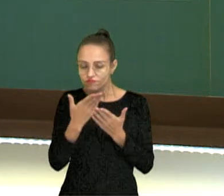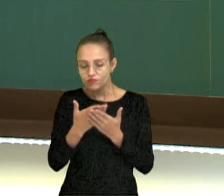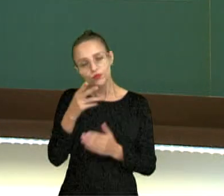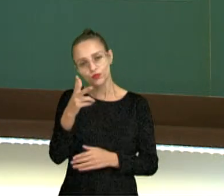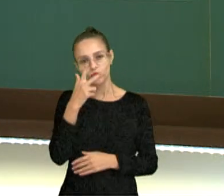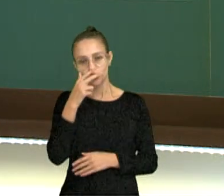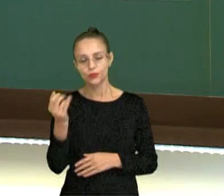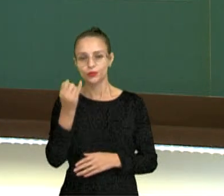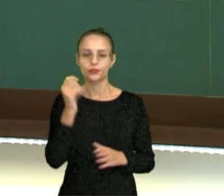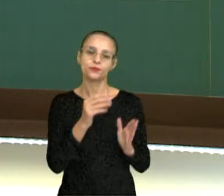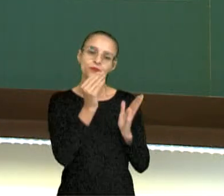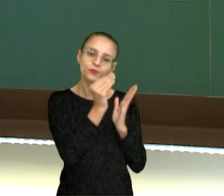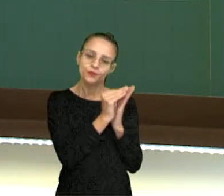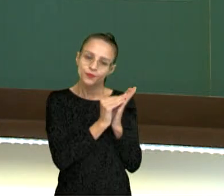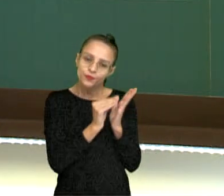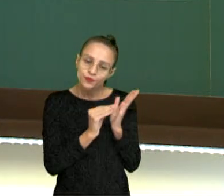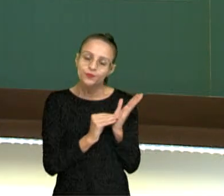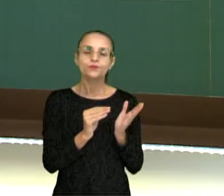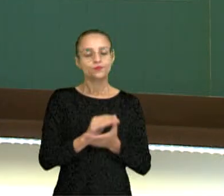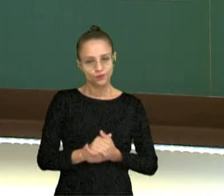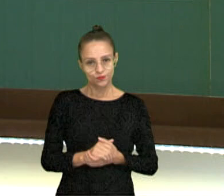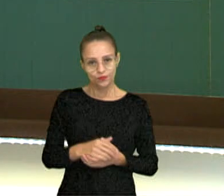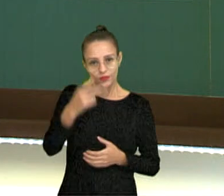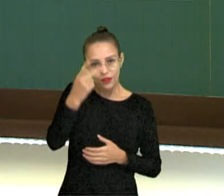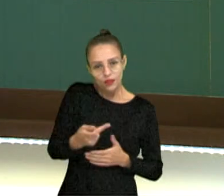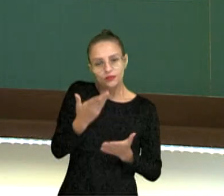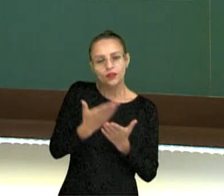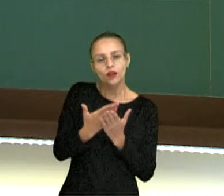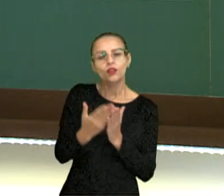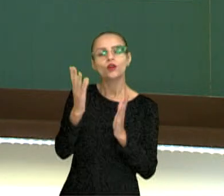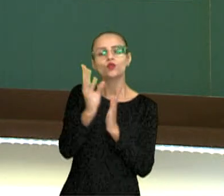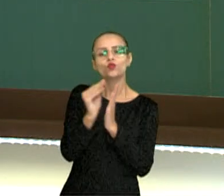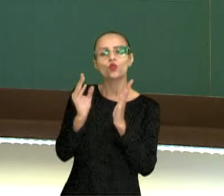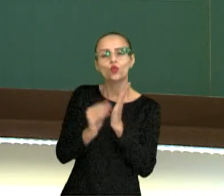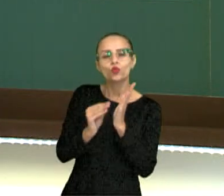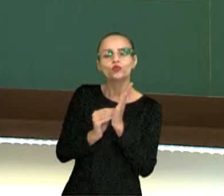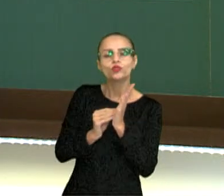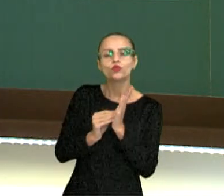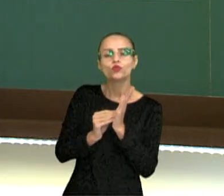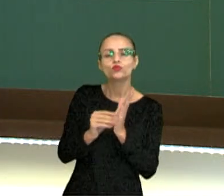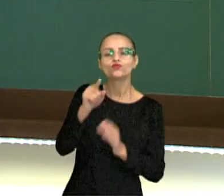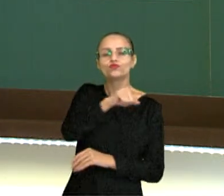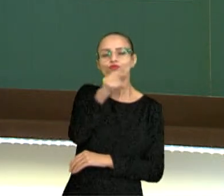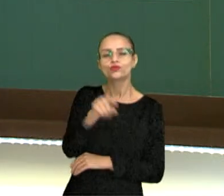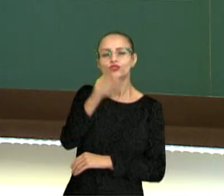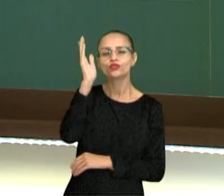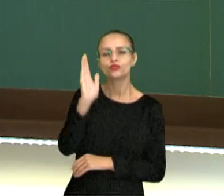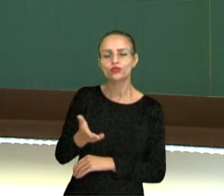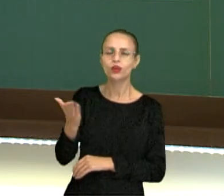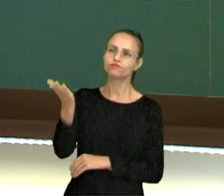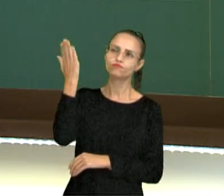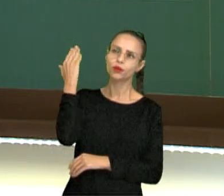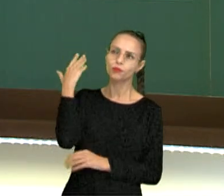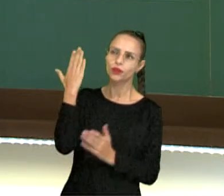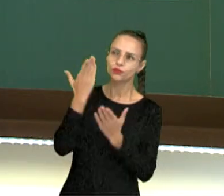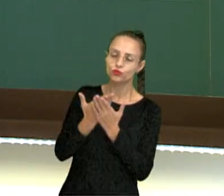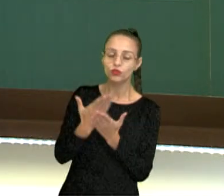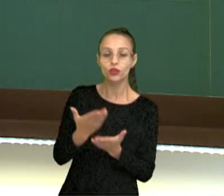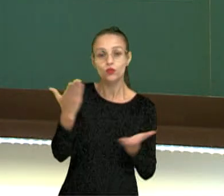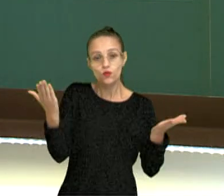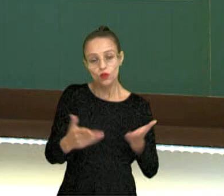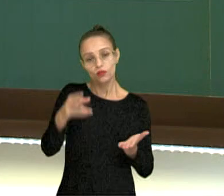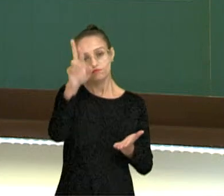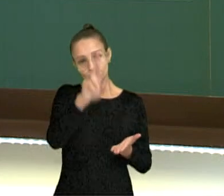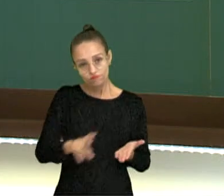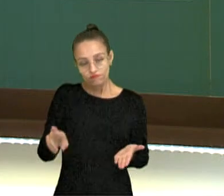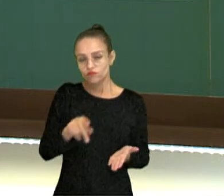julgar importante. Lembrando que essa aula é nivelamento. Mas o que é isso? Nós vamos ver assuntos que